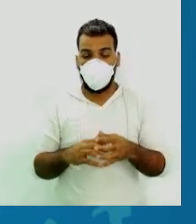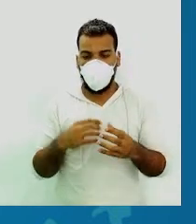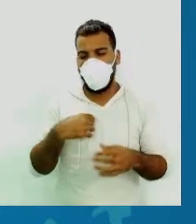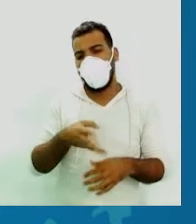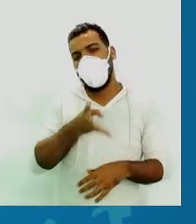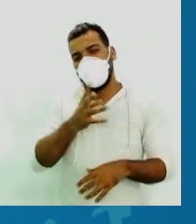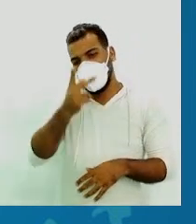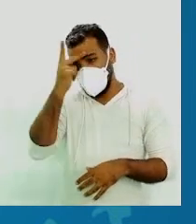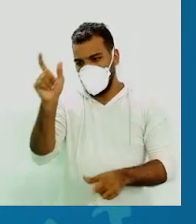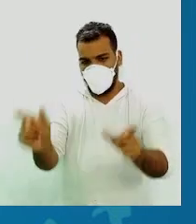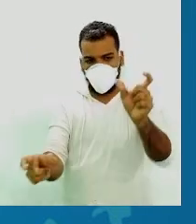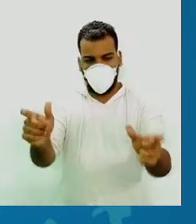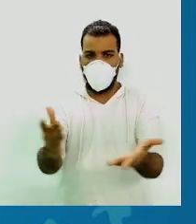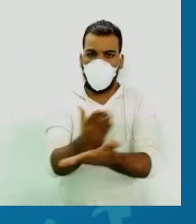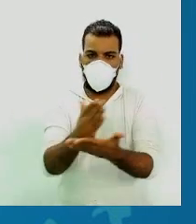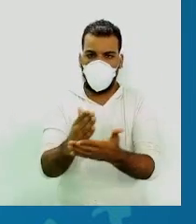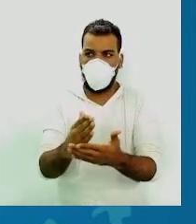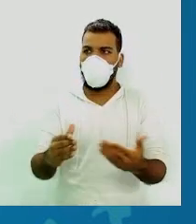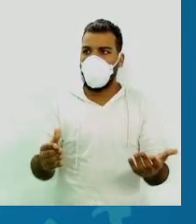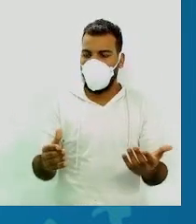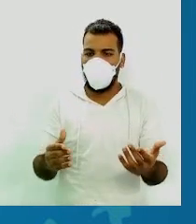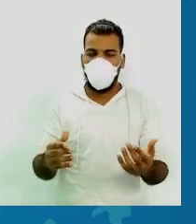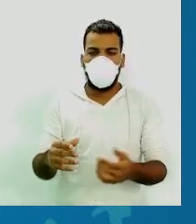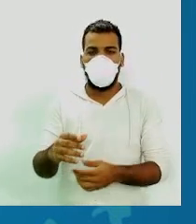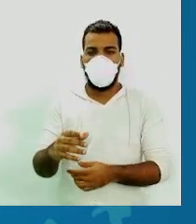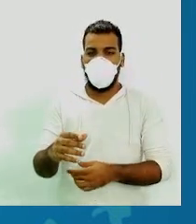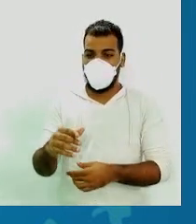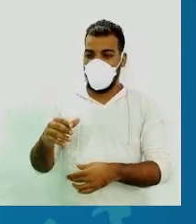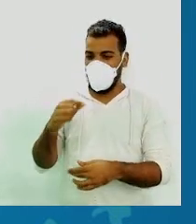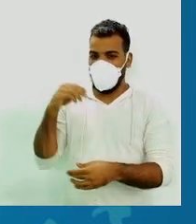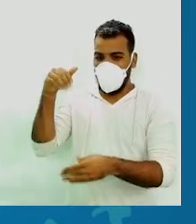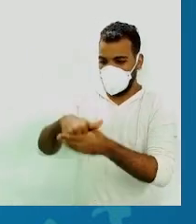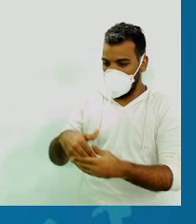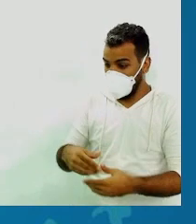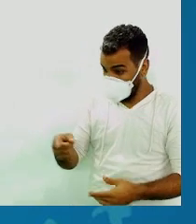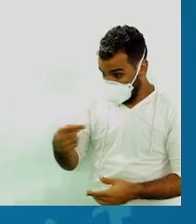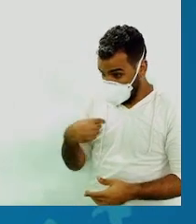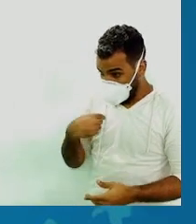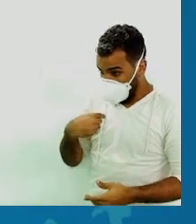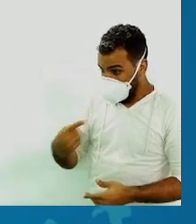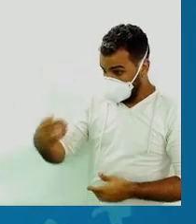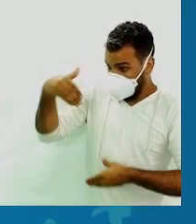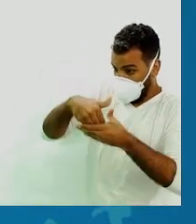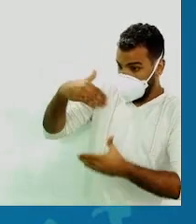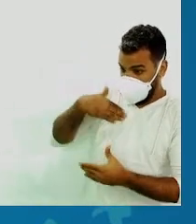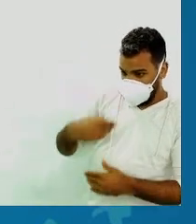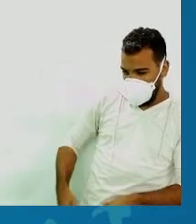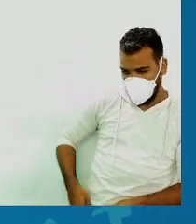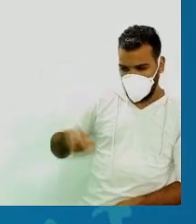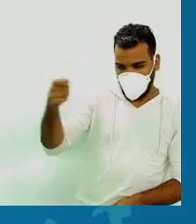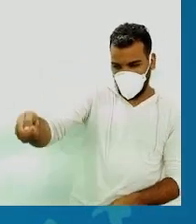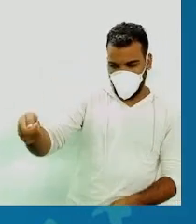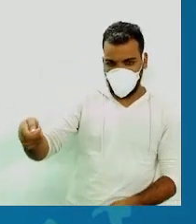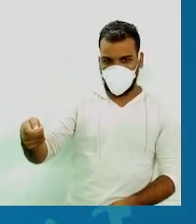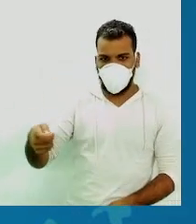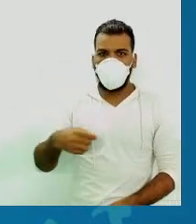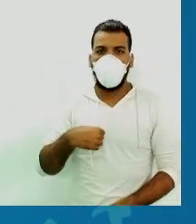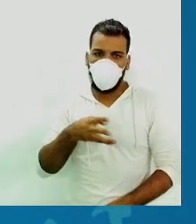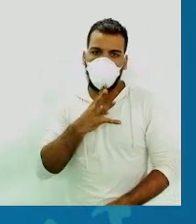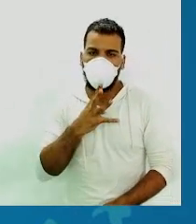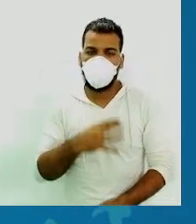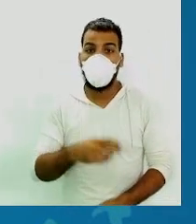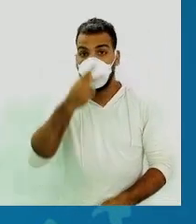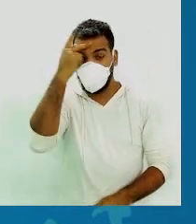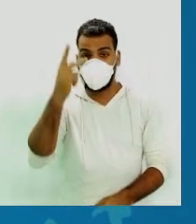conheço pessoas que venderam seus votos, quando disseram assim, olha, eu vou lhe dar tal coisa para você votar em mim. Ou pessoas que